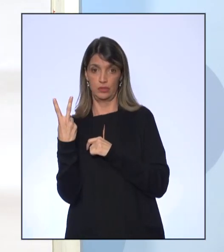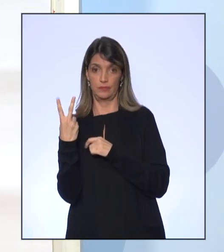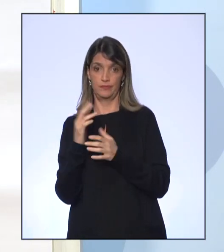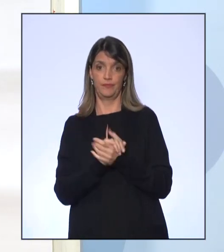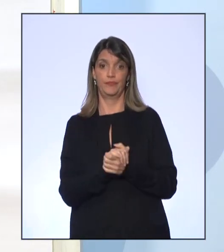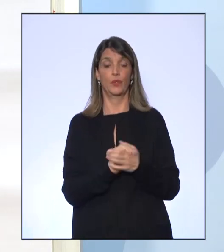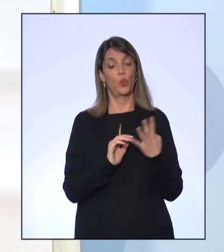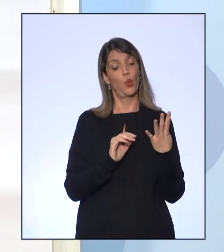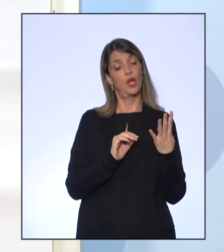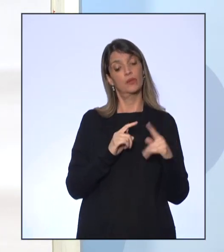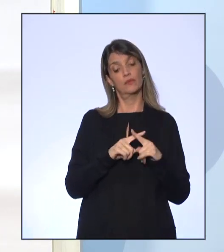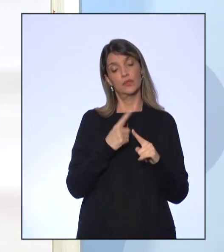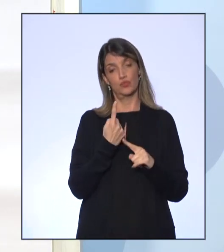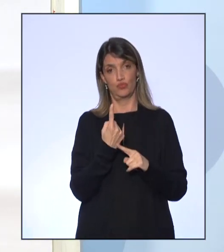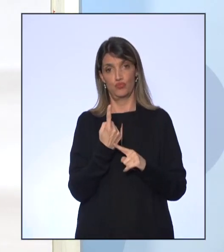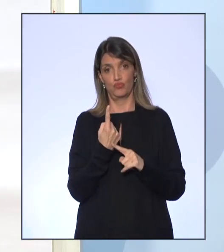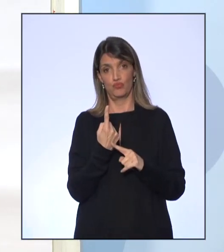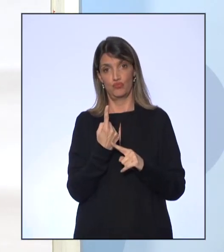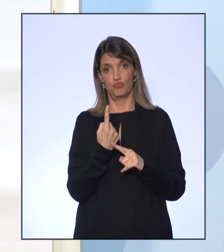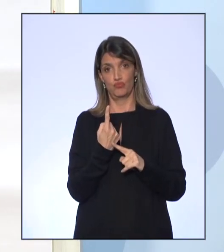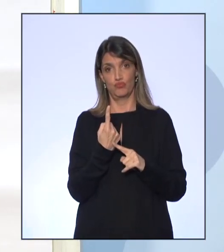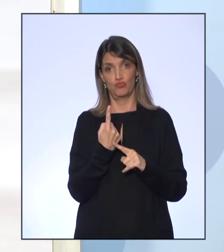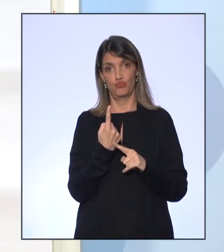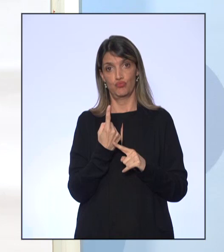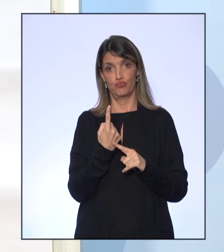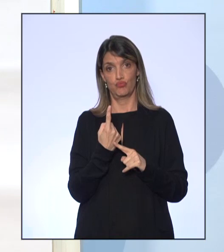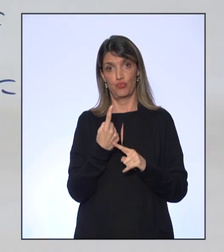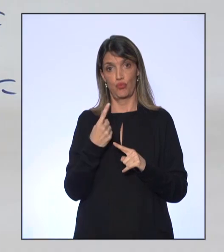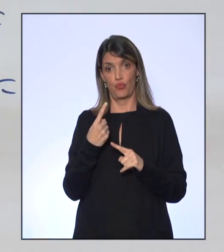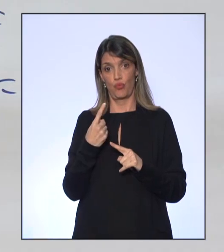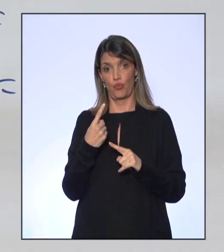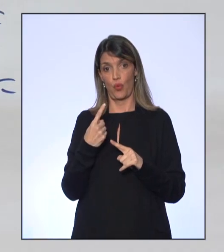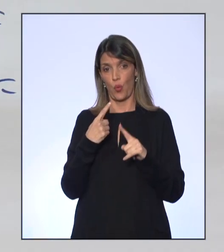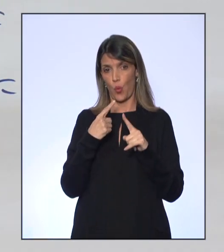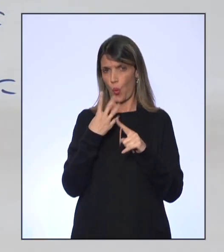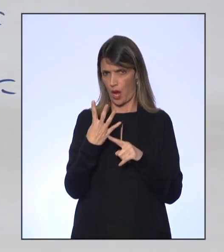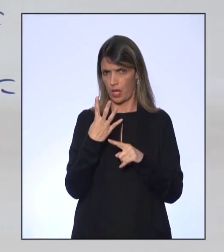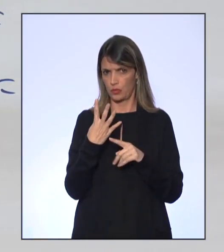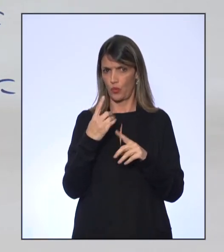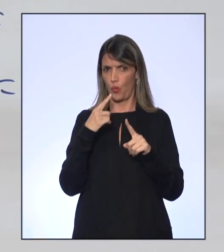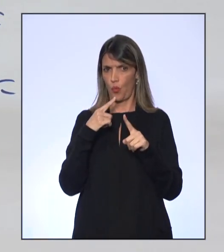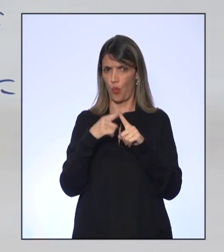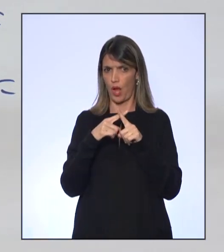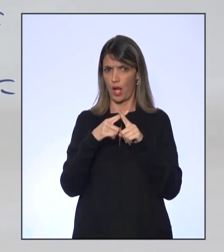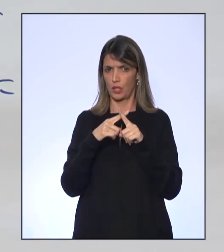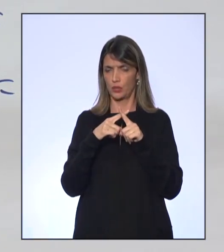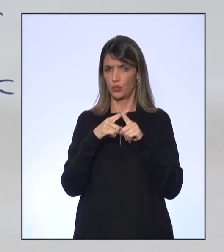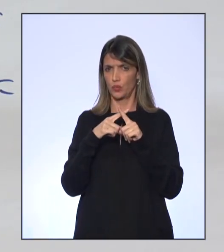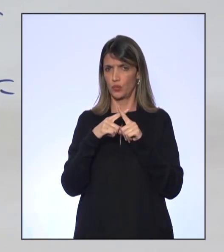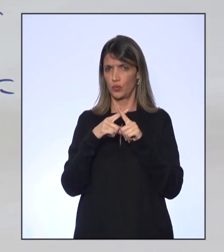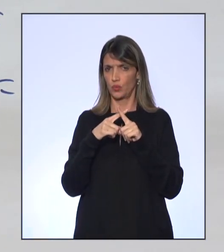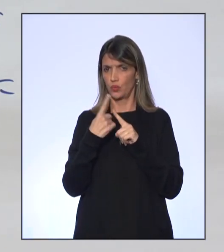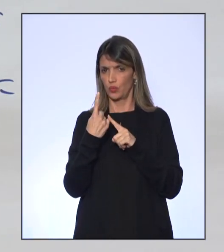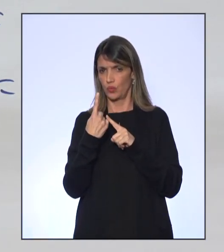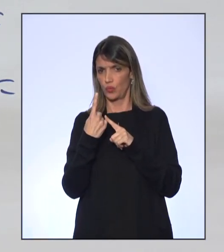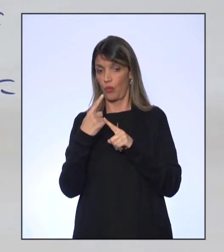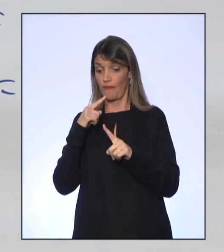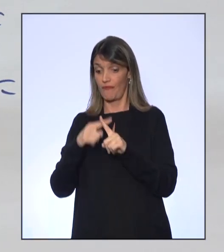Beleza. 4 vezes 1 dá 4. 4 vezes 1 dá 4. Vezes